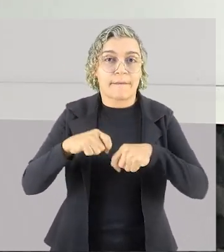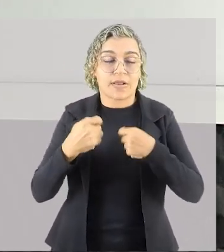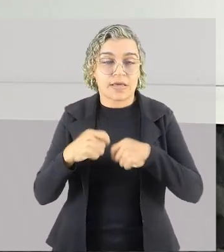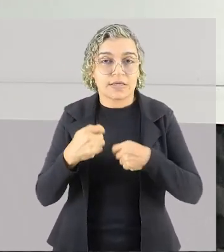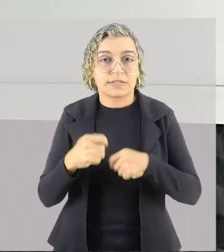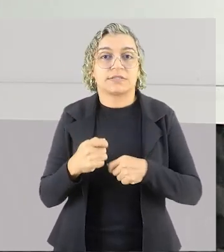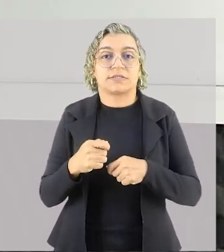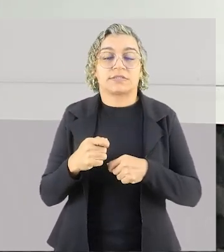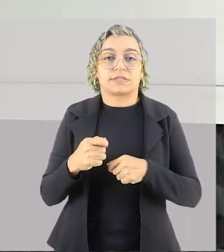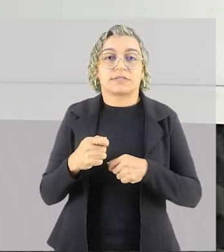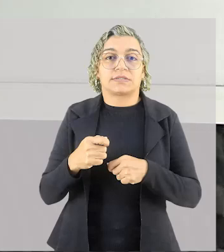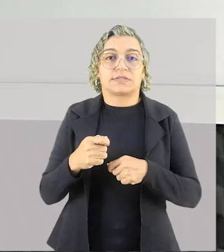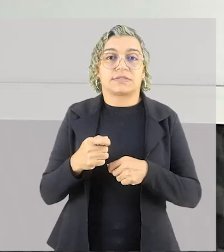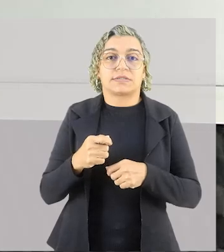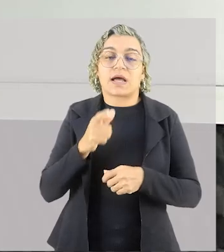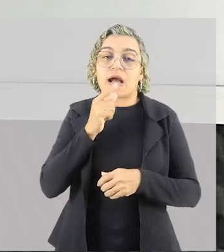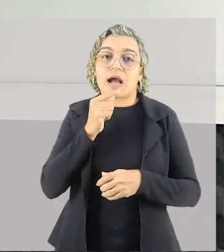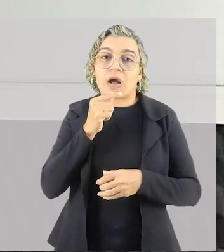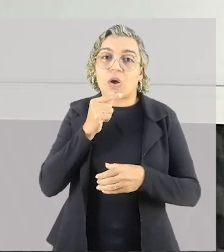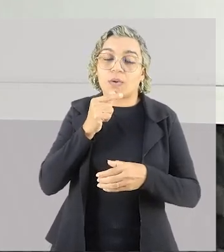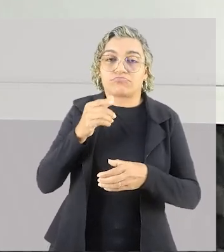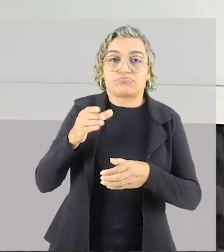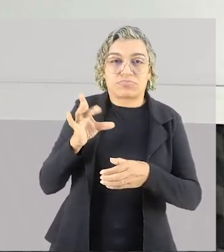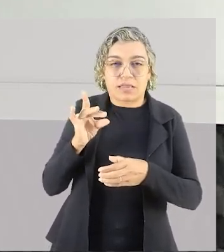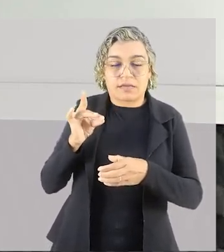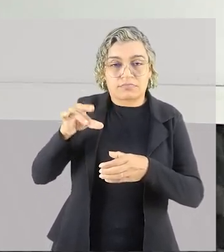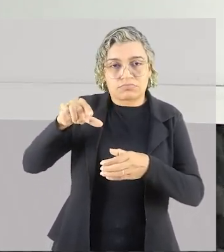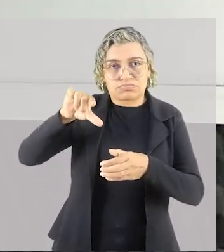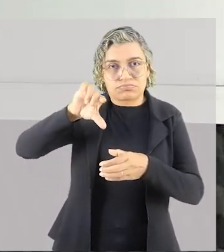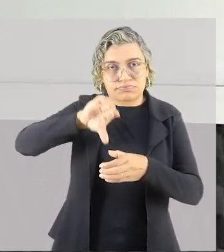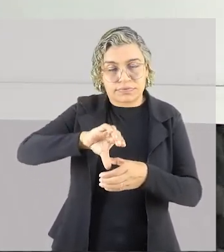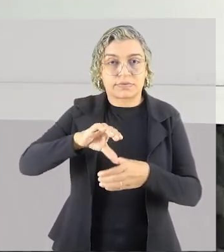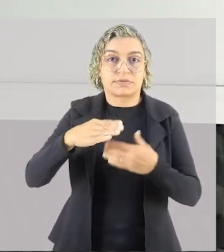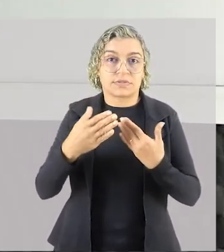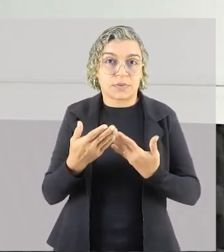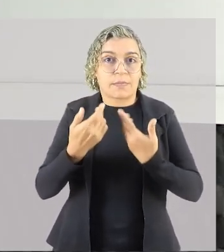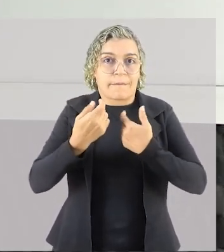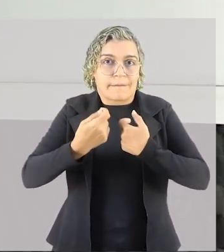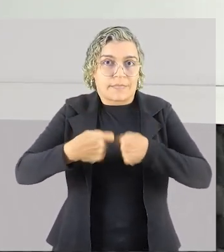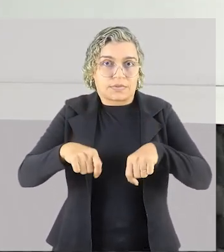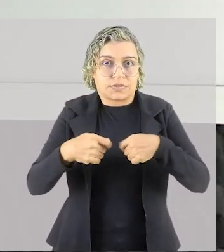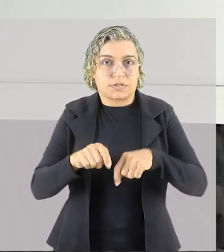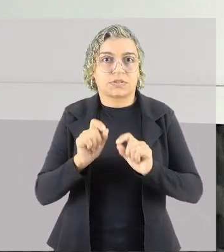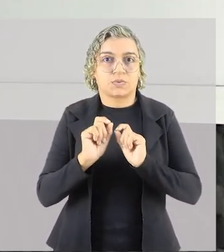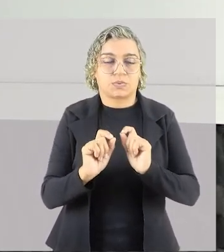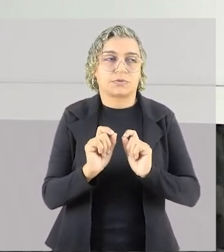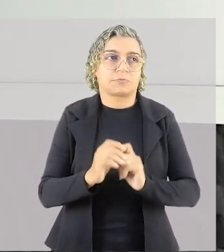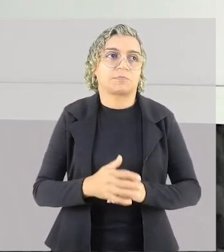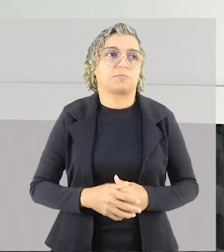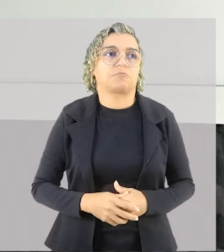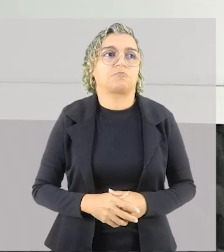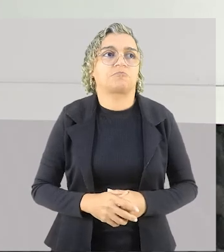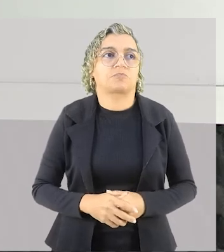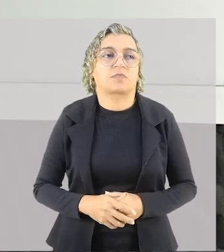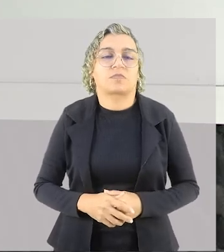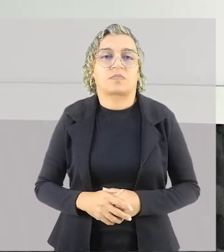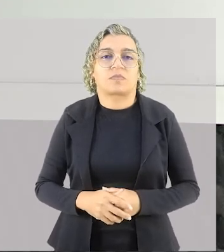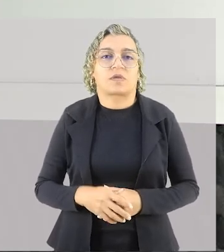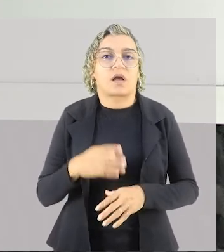líquido deslocado. Nesse caso aqui, turma, você vai calcular parte só essa parte aqui,